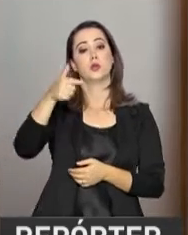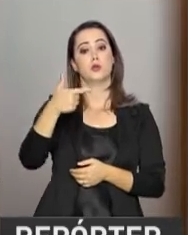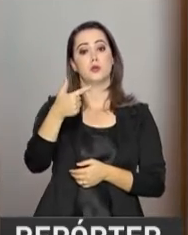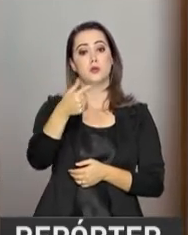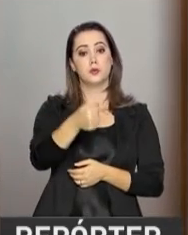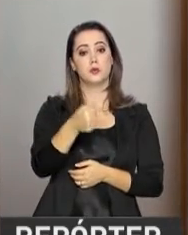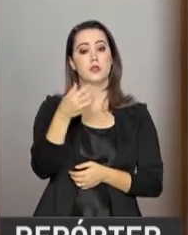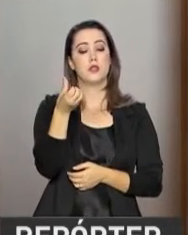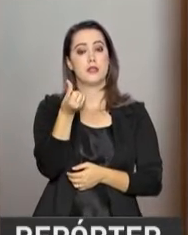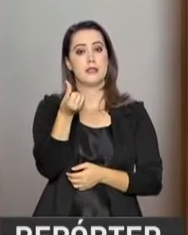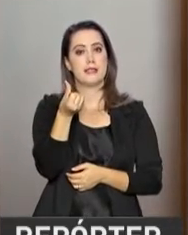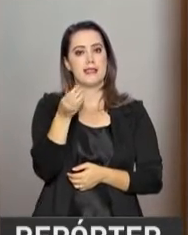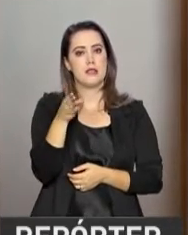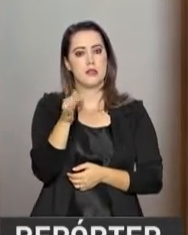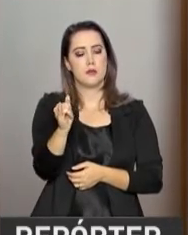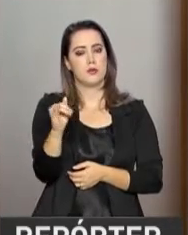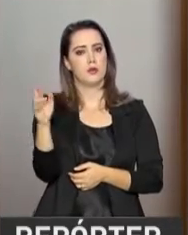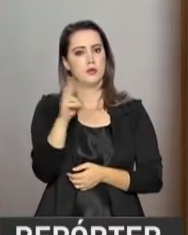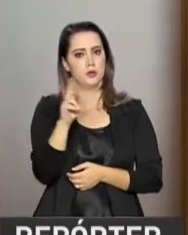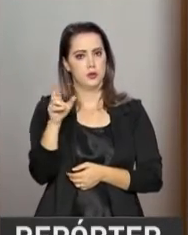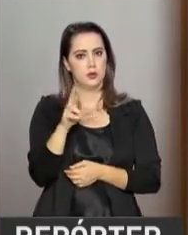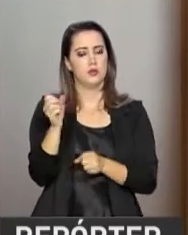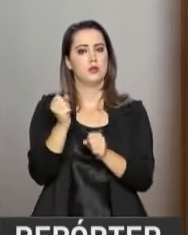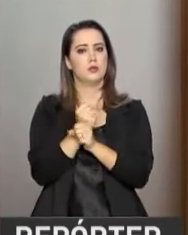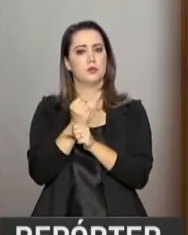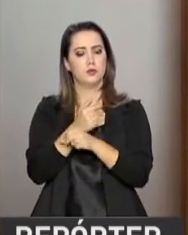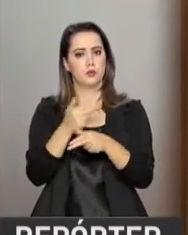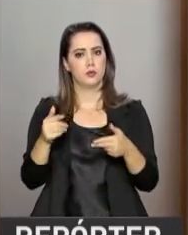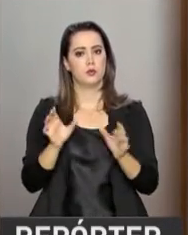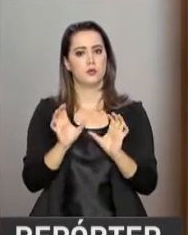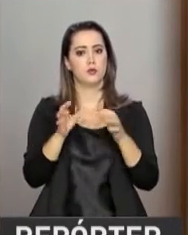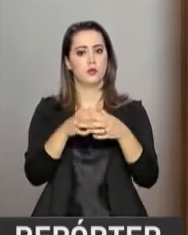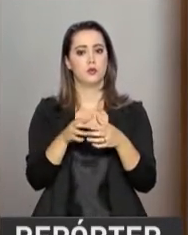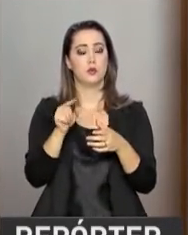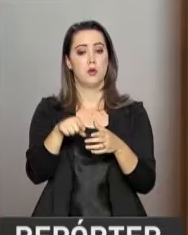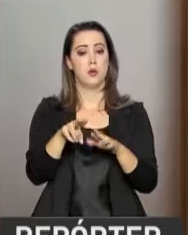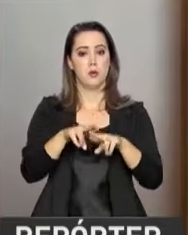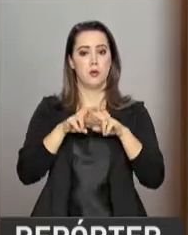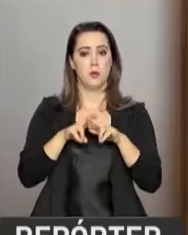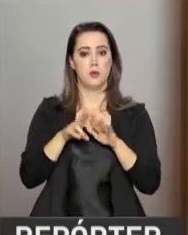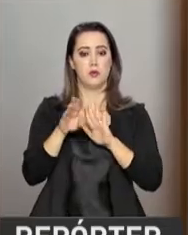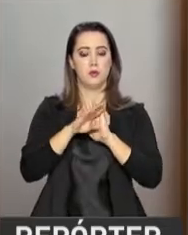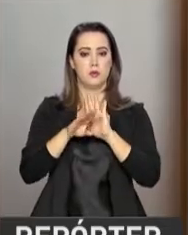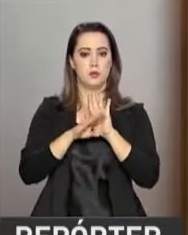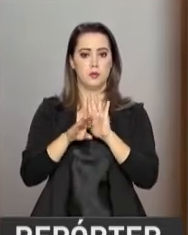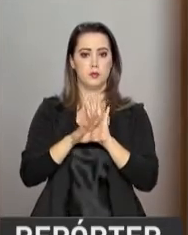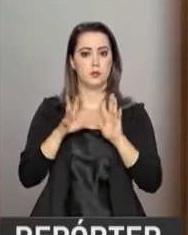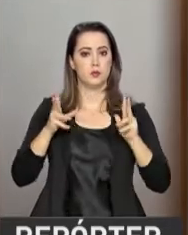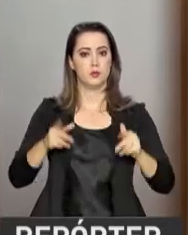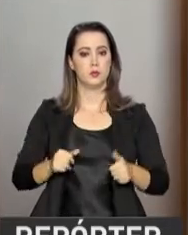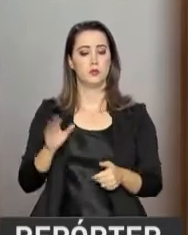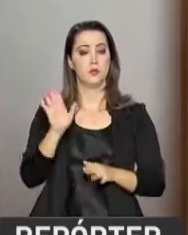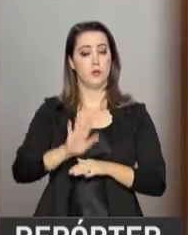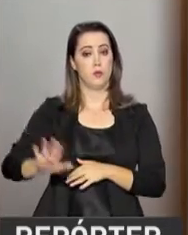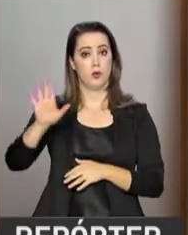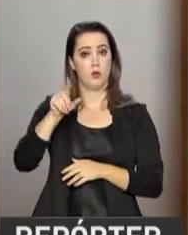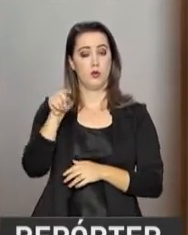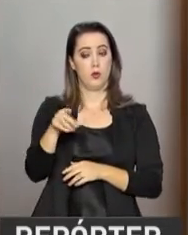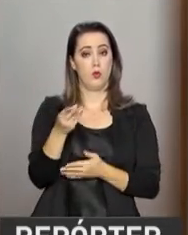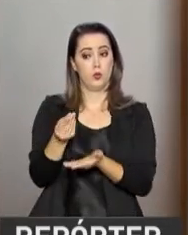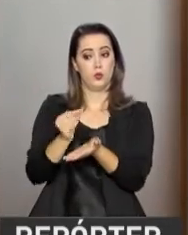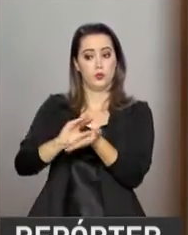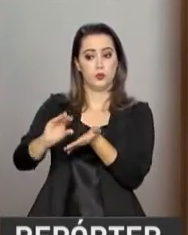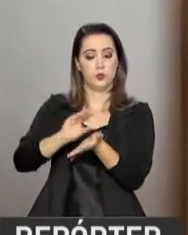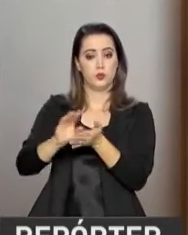6 bilhões de investimentos no setor por meio do programa saneamento para todos o recurso vai financiar